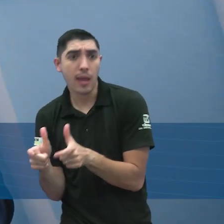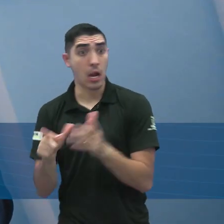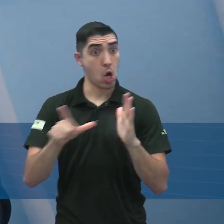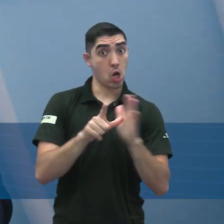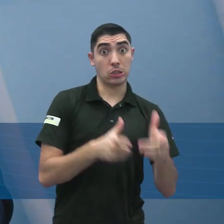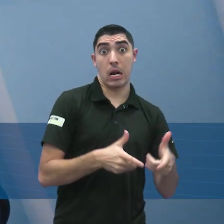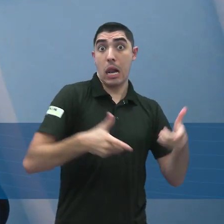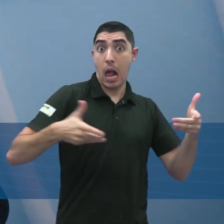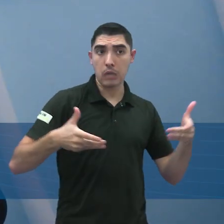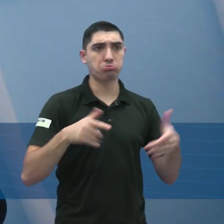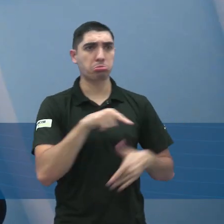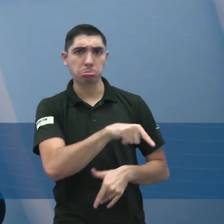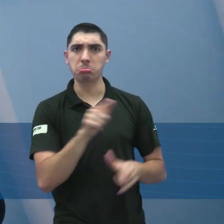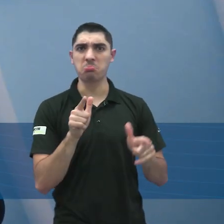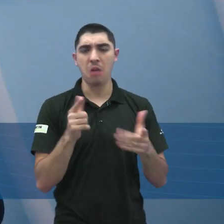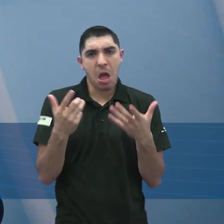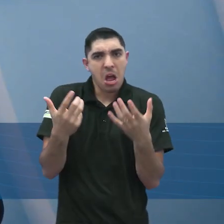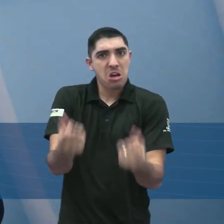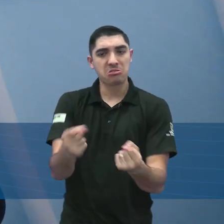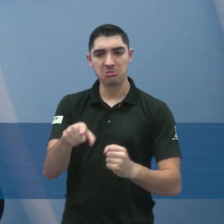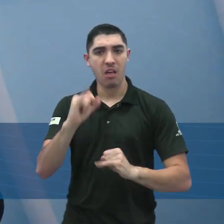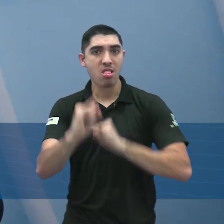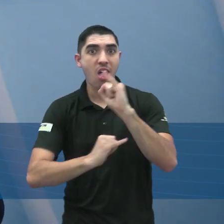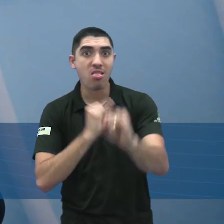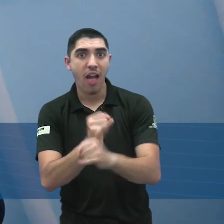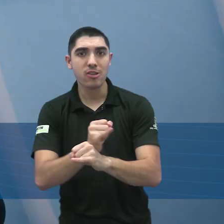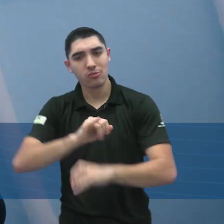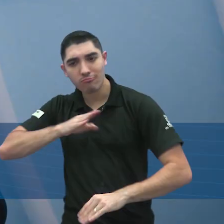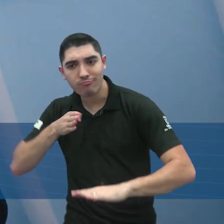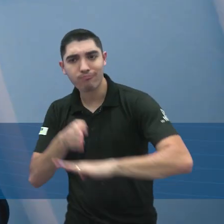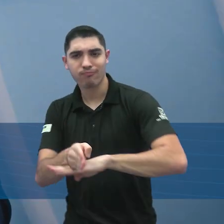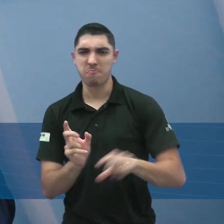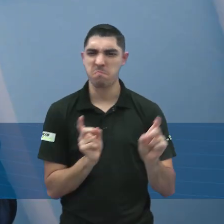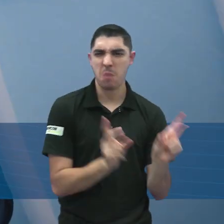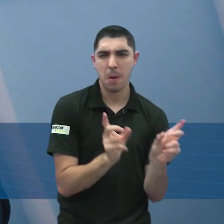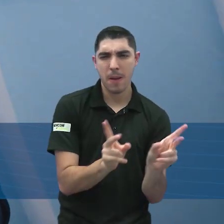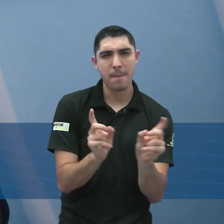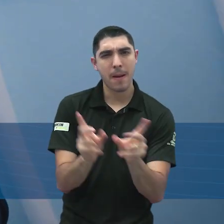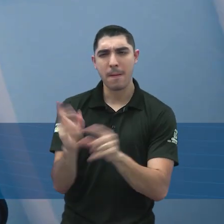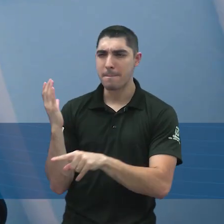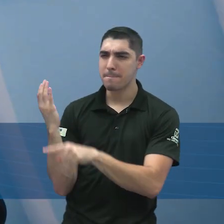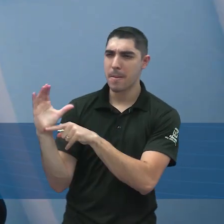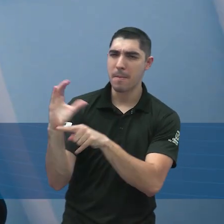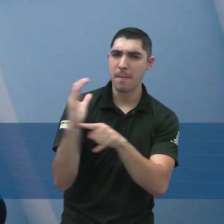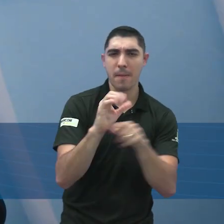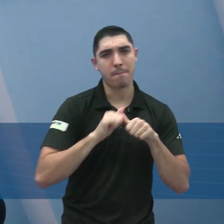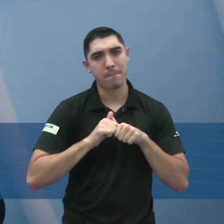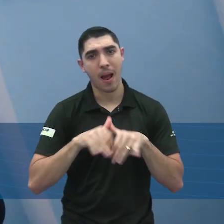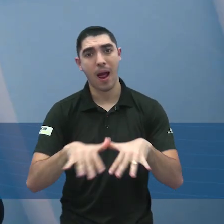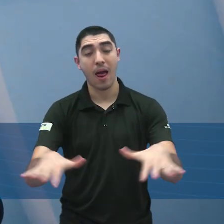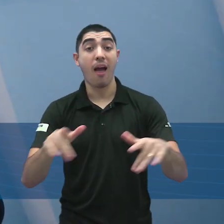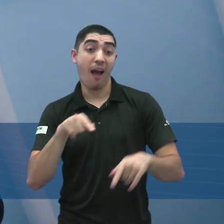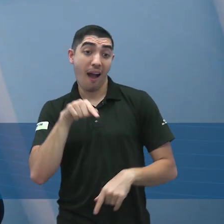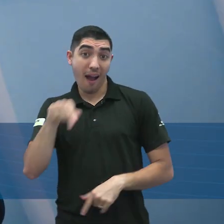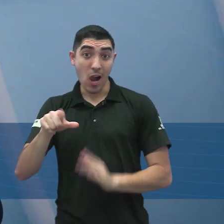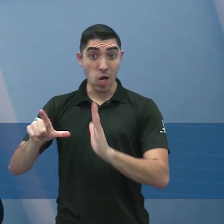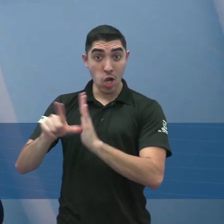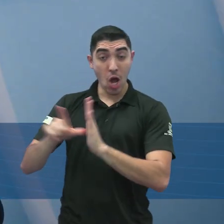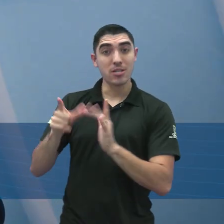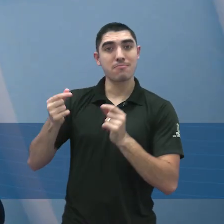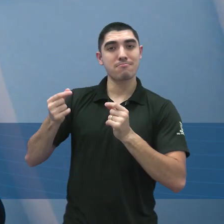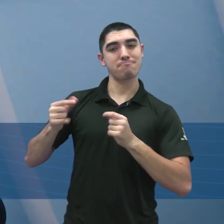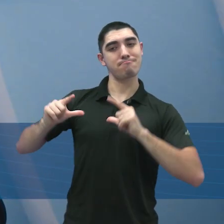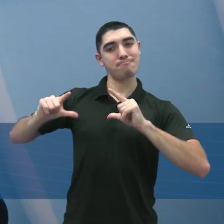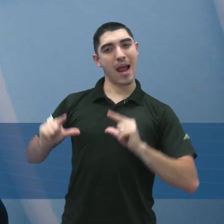negócios também têm recorrido ao e-commerce como alternativa para reduzir custos e ganhar